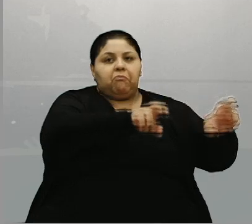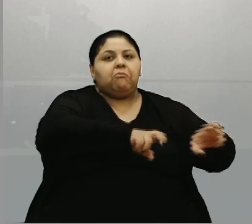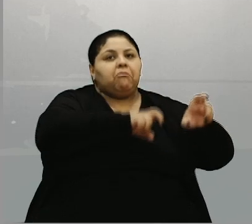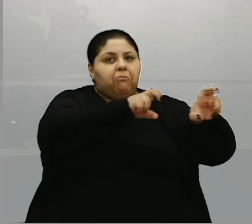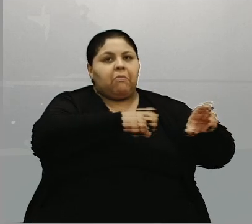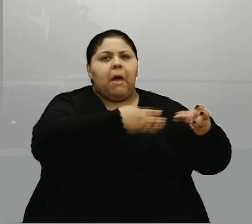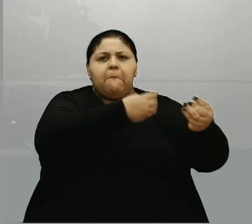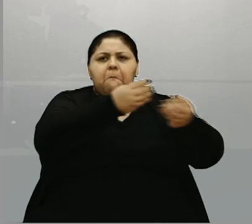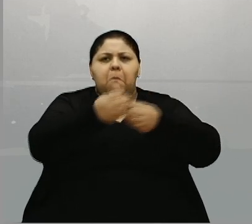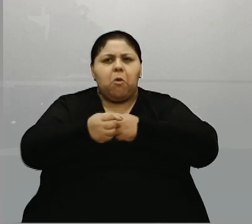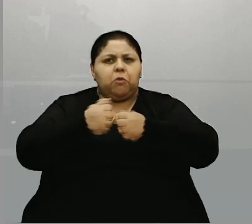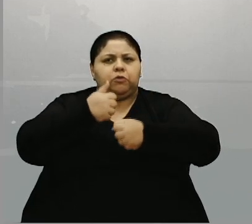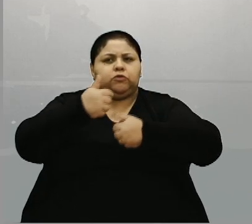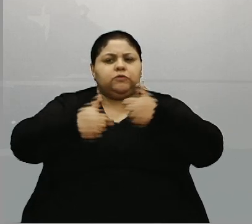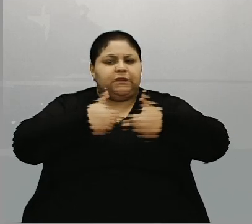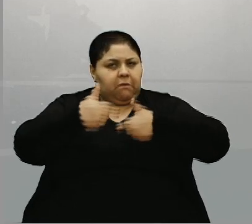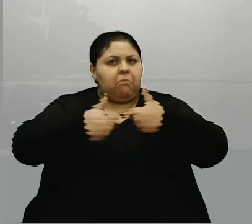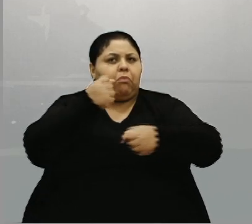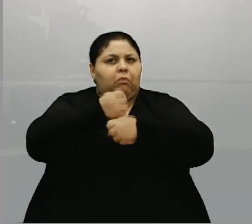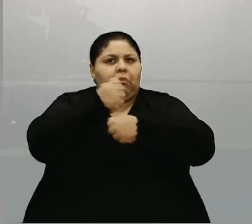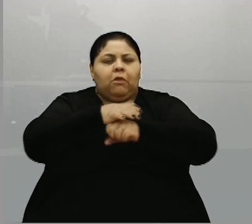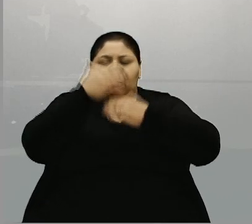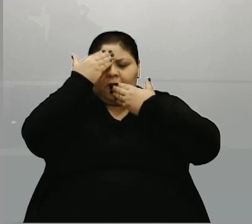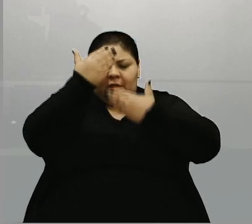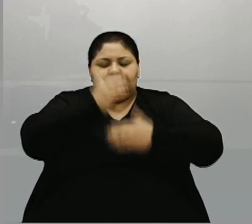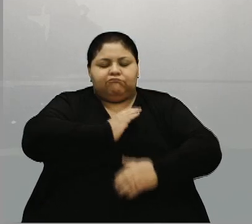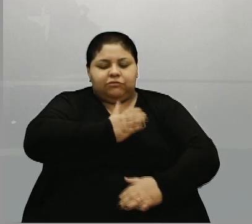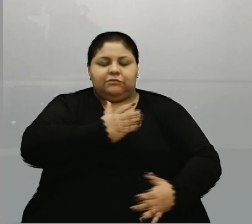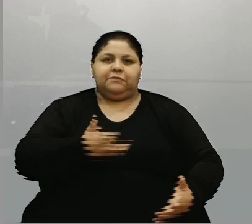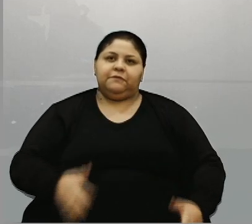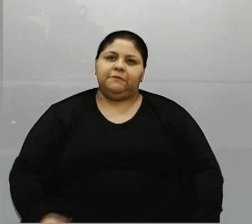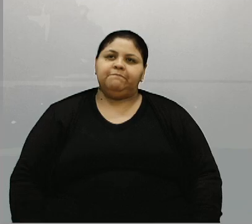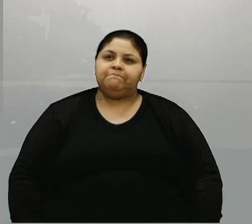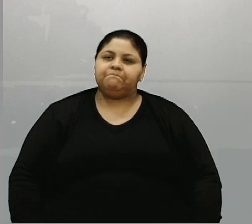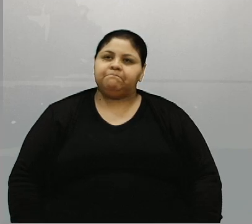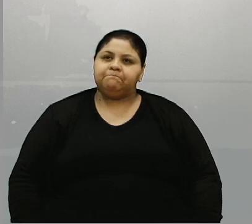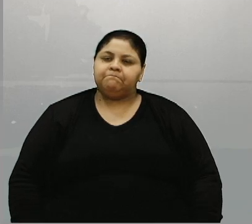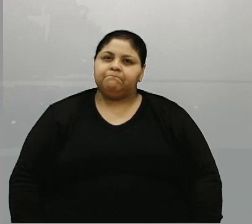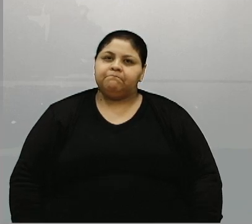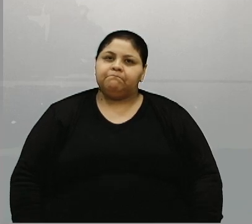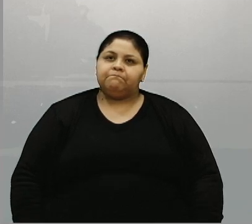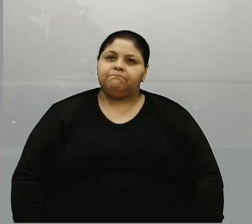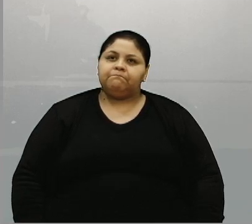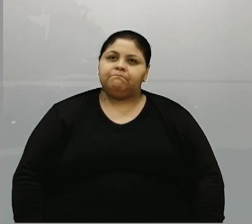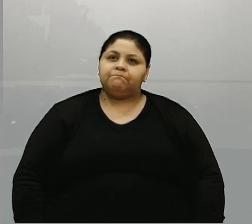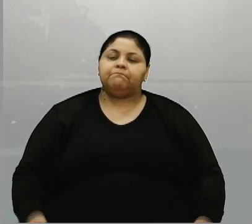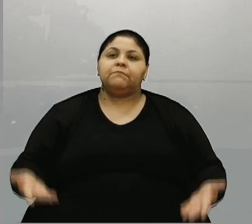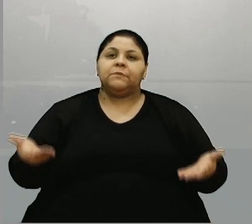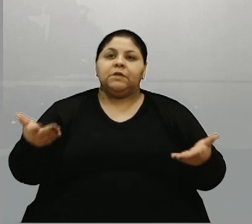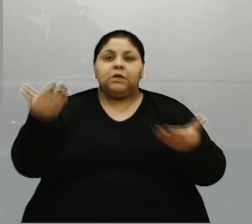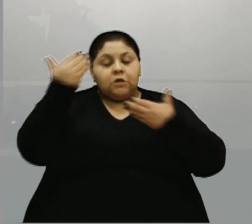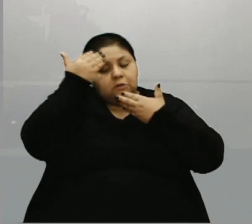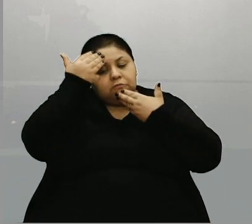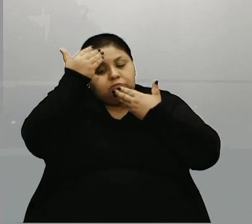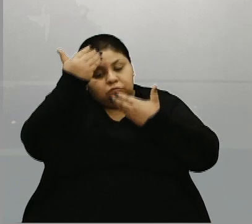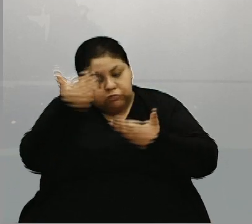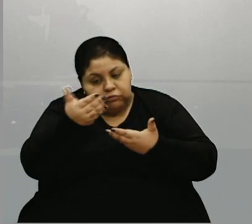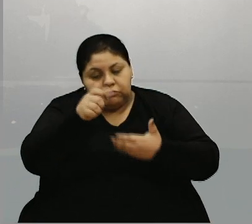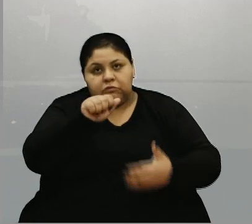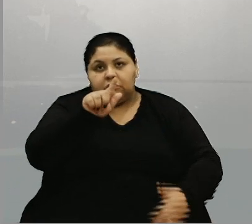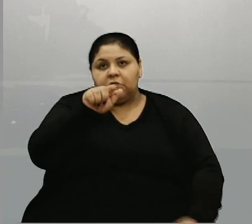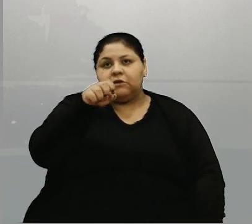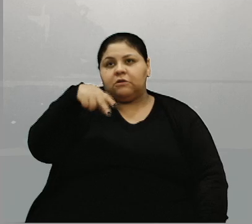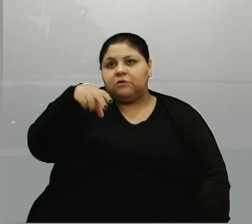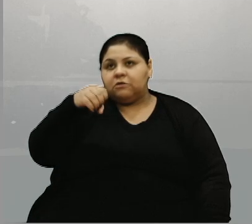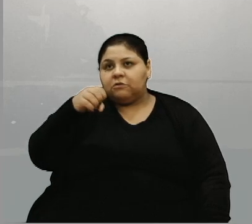algumas décadas, né? Agradeço de coração. E registro novamente o meu eterno agradecimento ao senhor Agenor Luiz Boff,